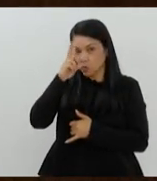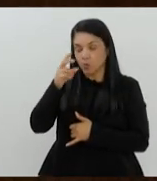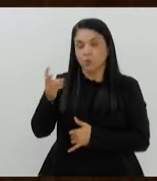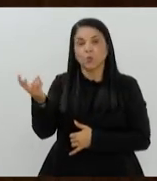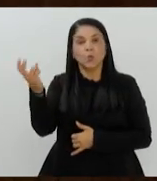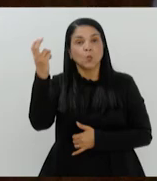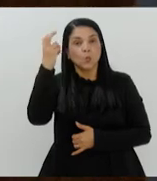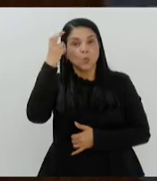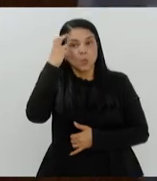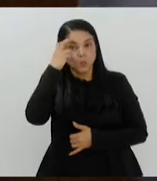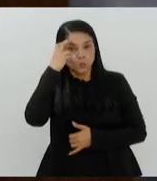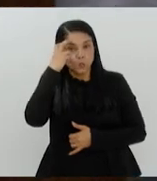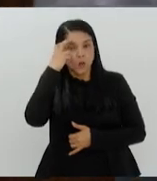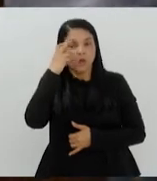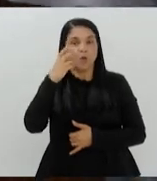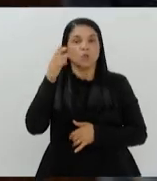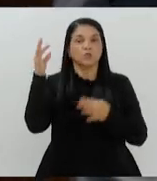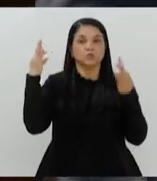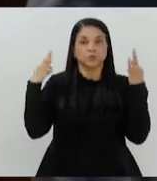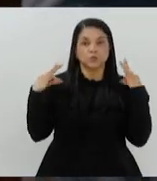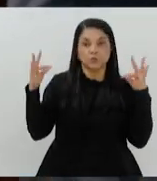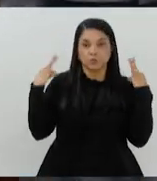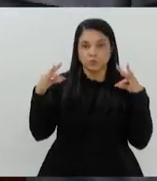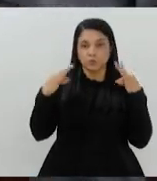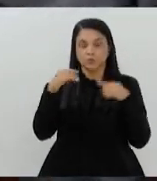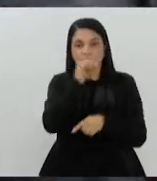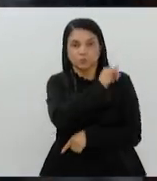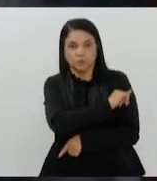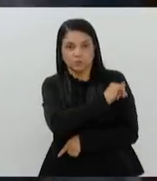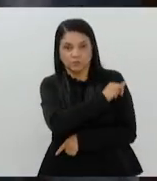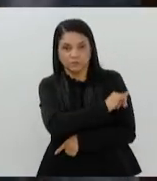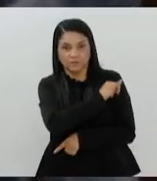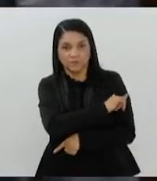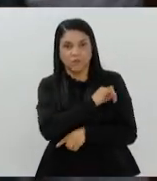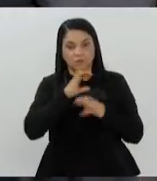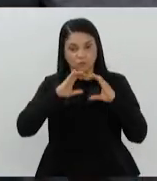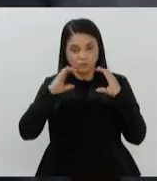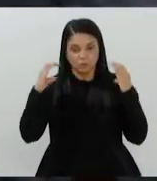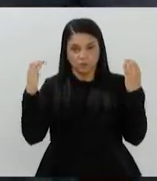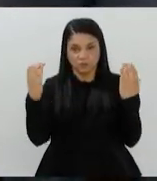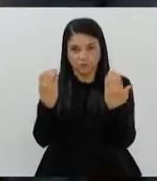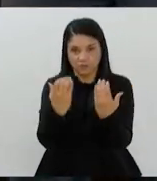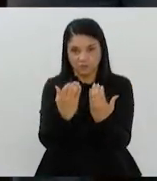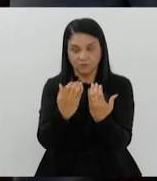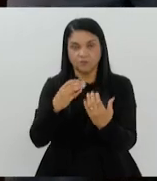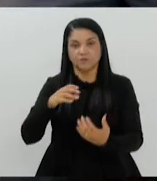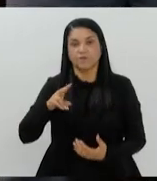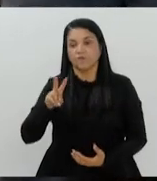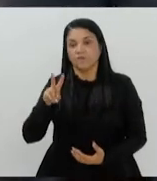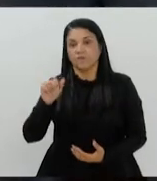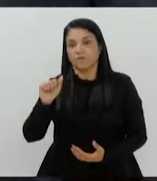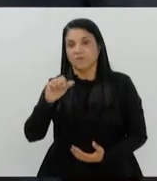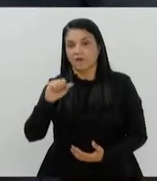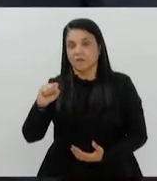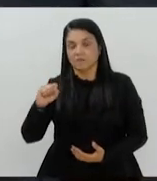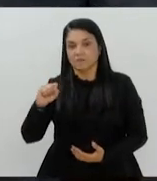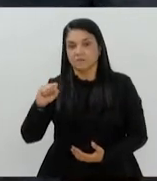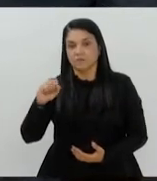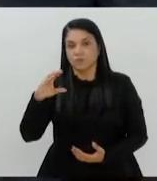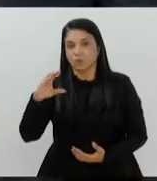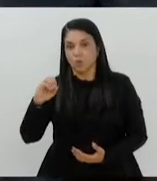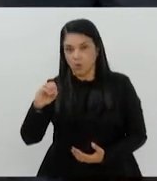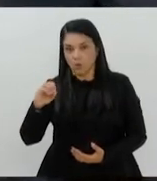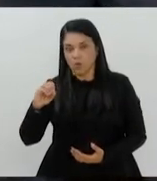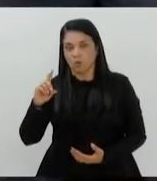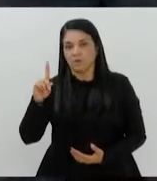cultural e turístico do Estado do Rio de Janeiro, o estádio Vasco da Gama, conhecido como São